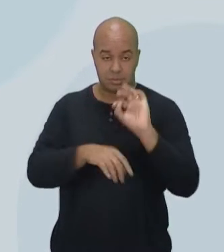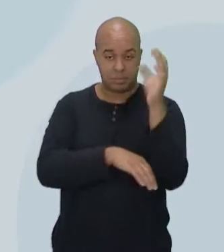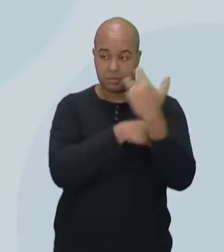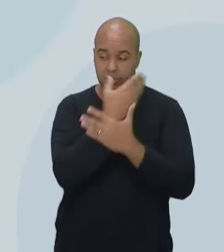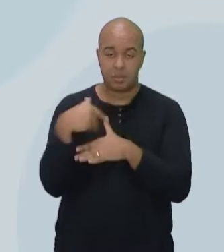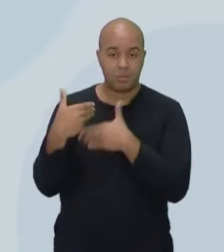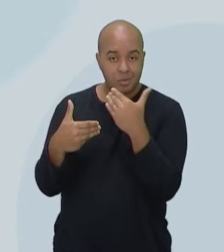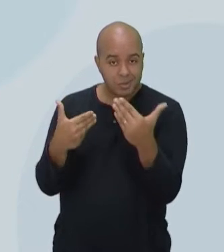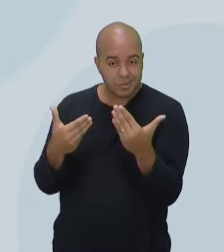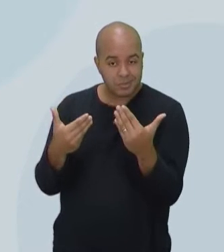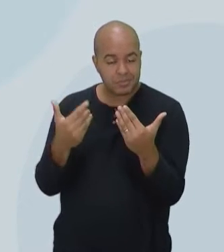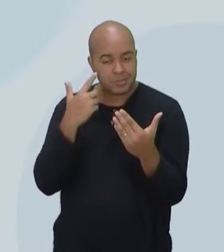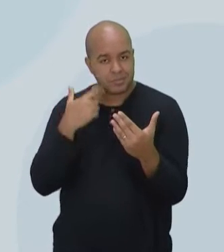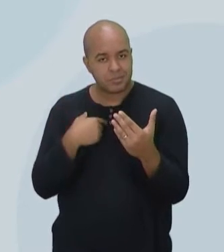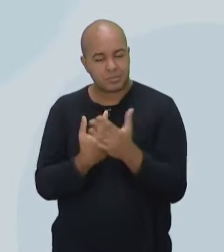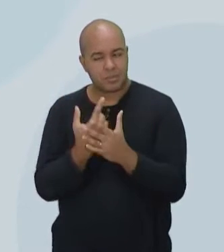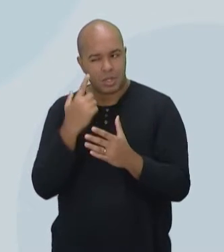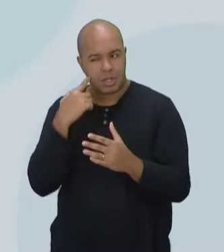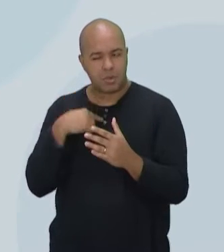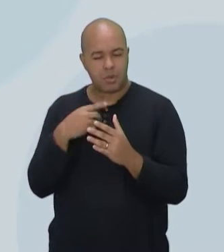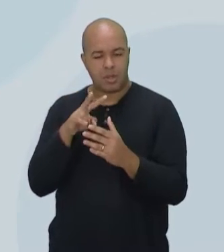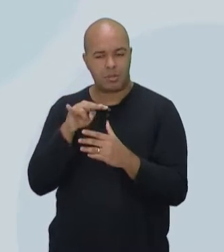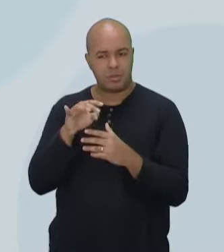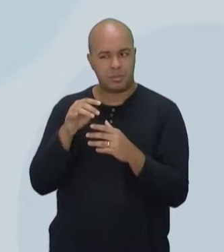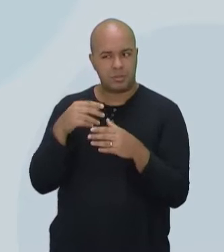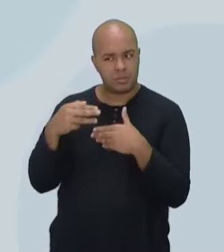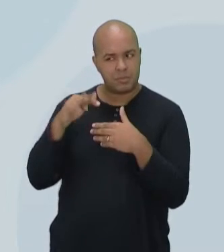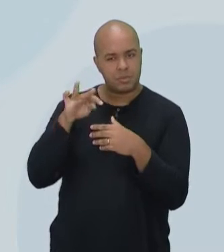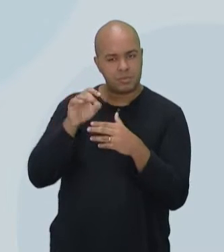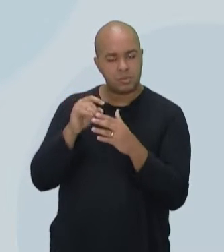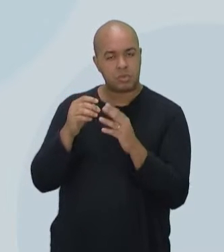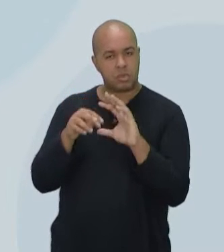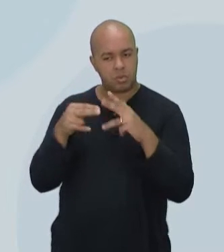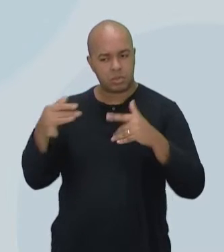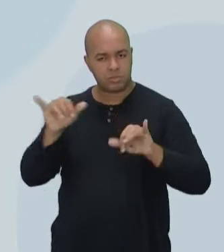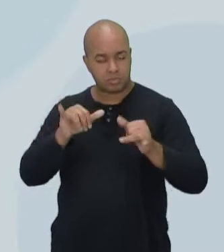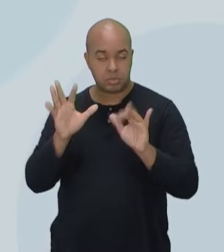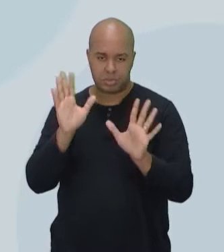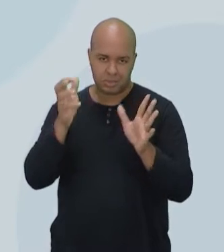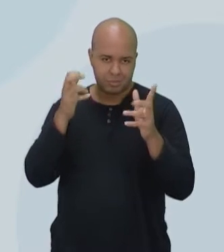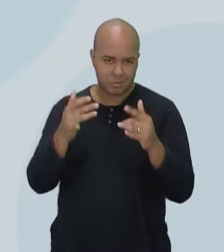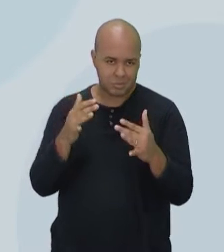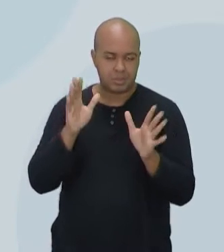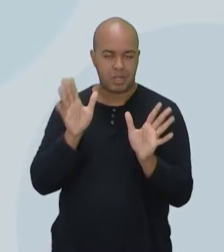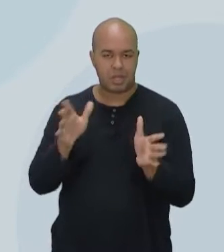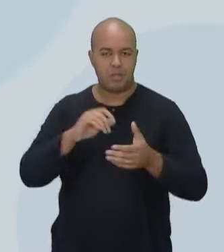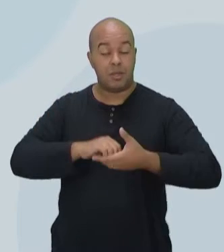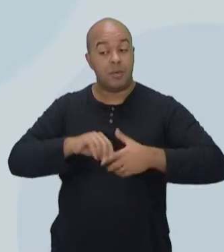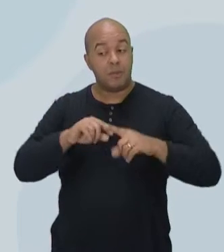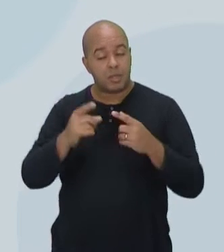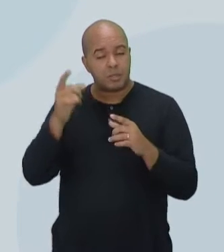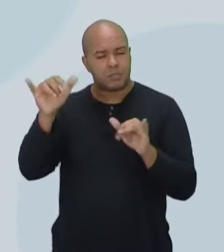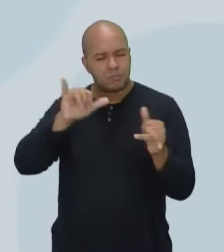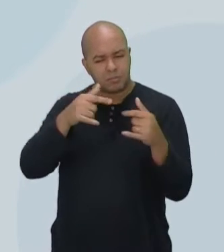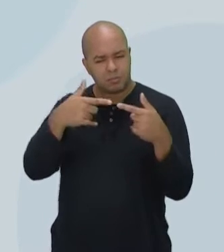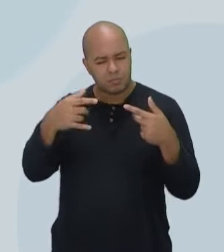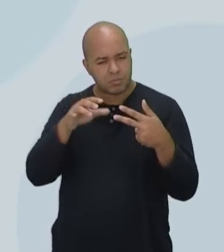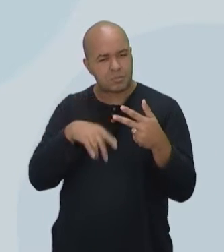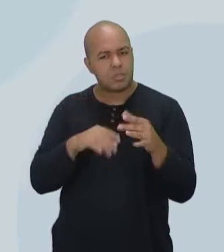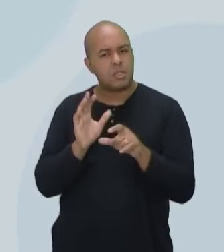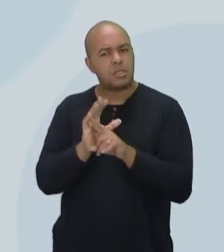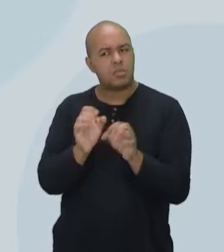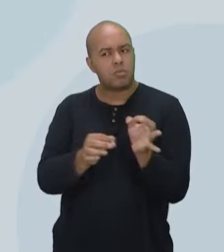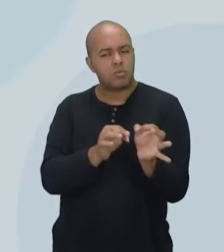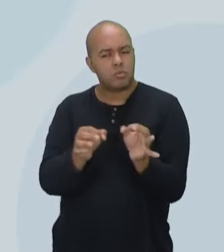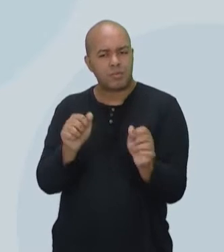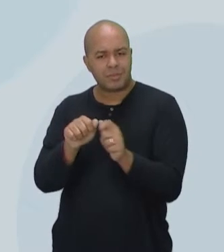desse processo? Em uma via metabólica, os elementos químicos, nós já falamos isso aí, os elementos químicos atuam